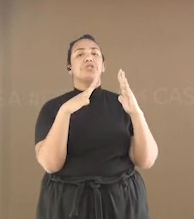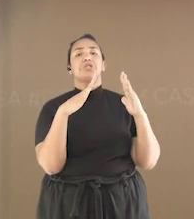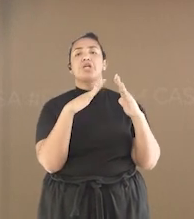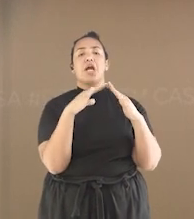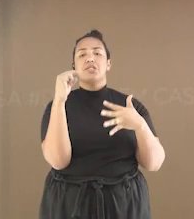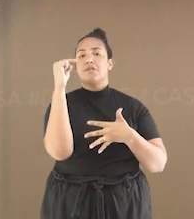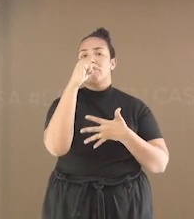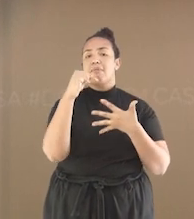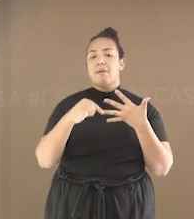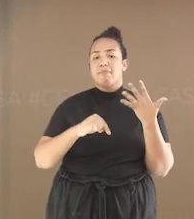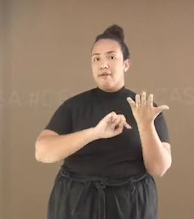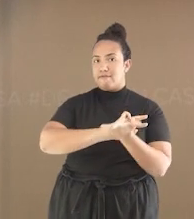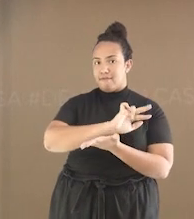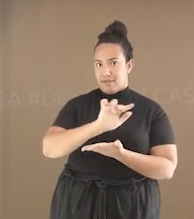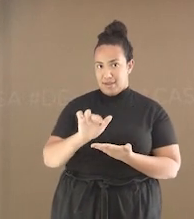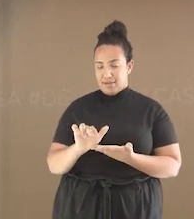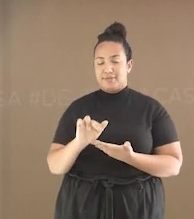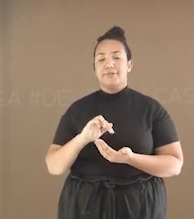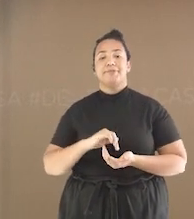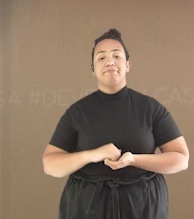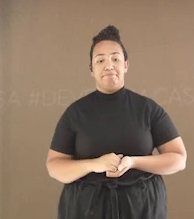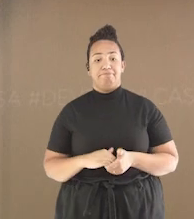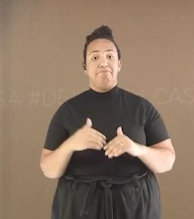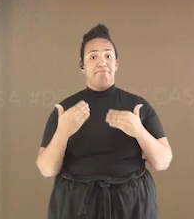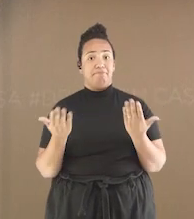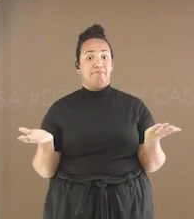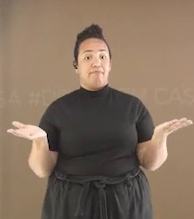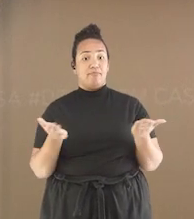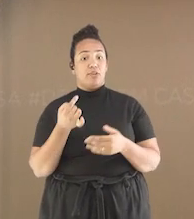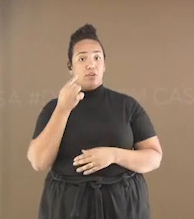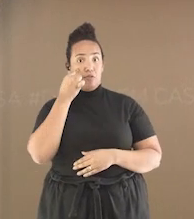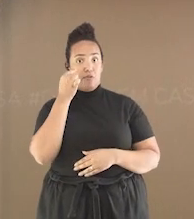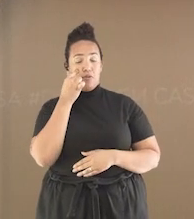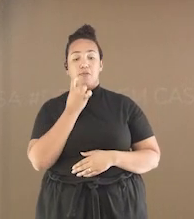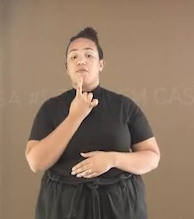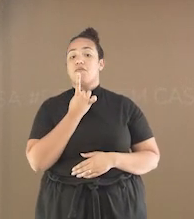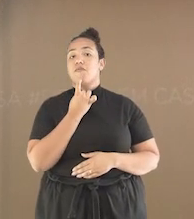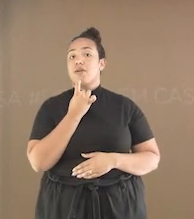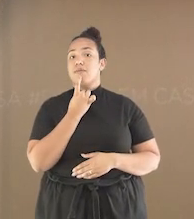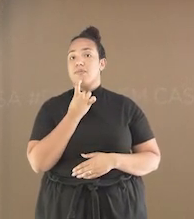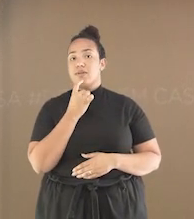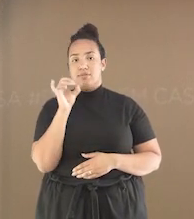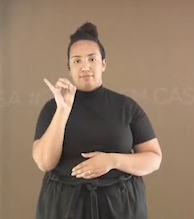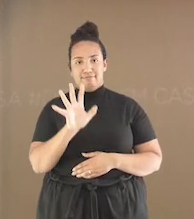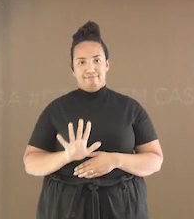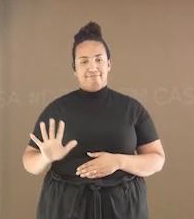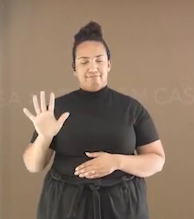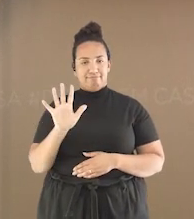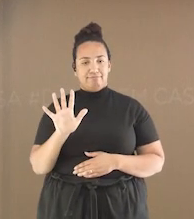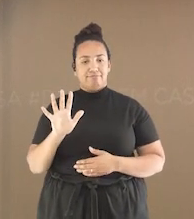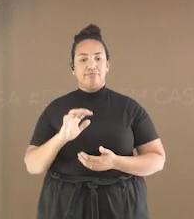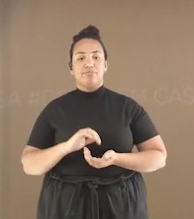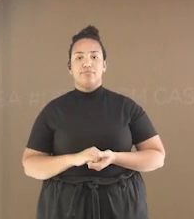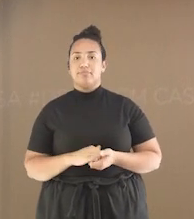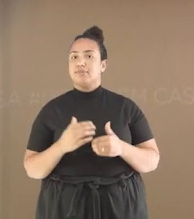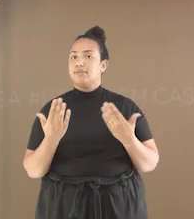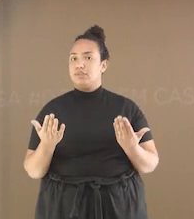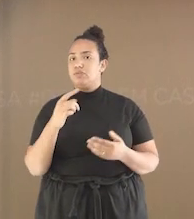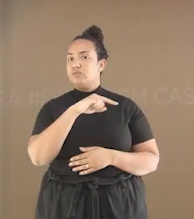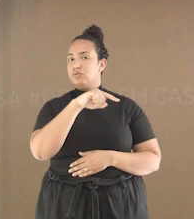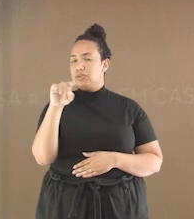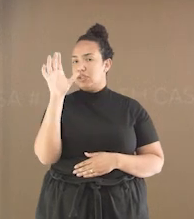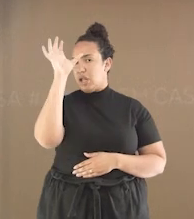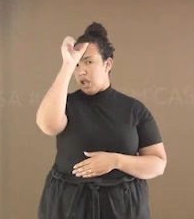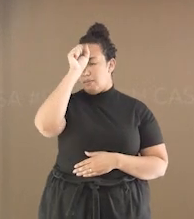do prédio. Agora, veja só os destaques no poema.